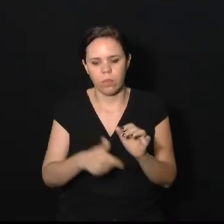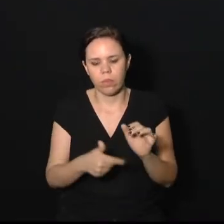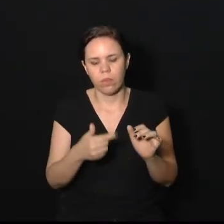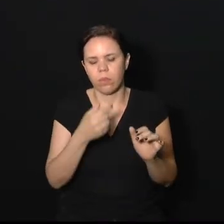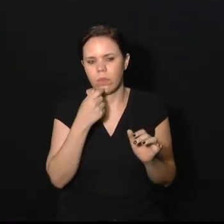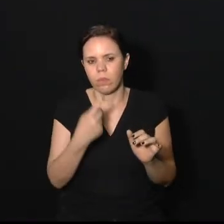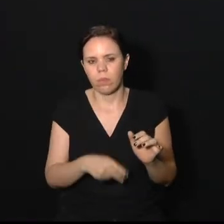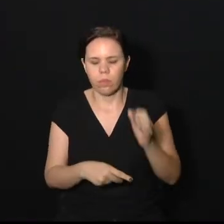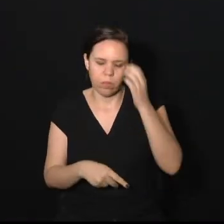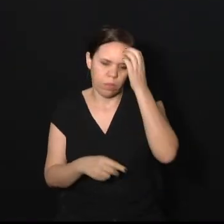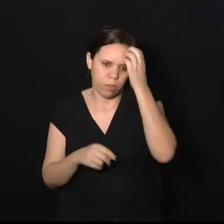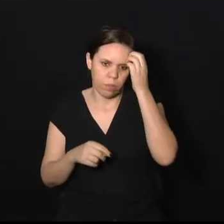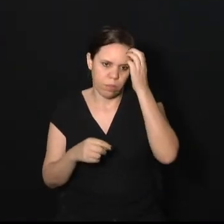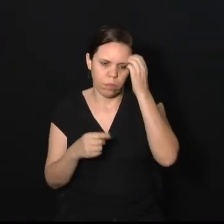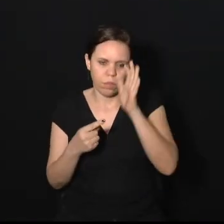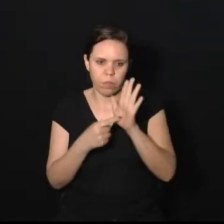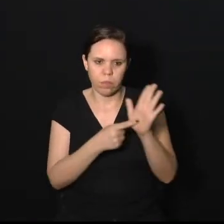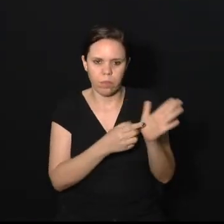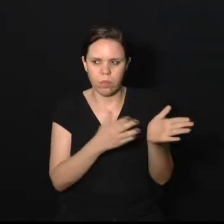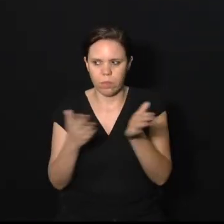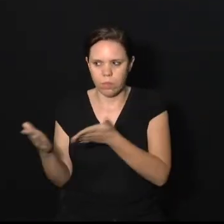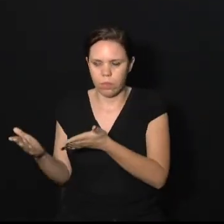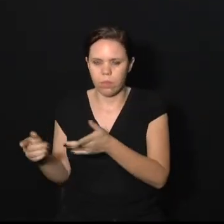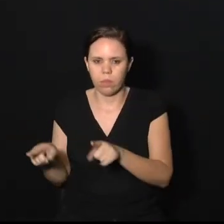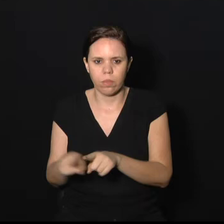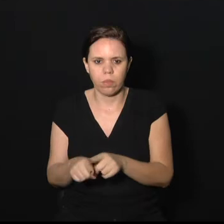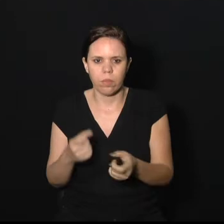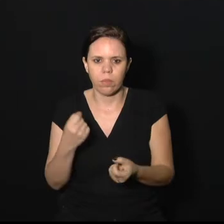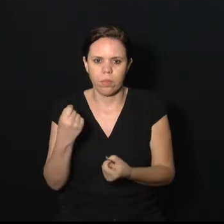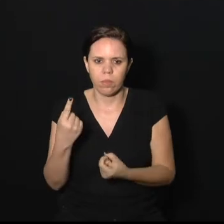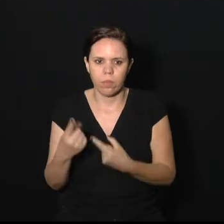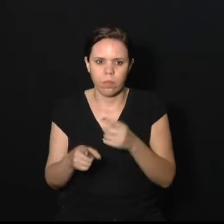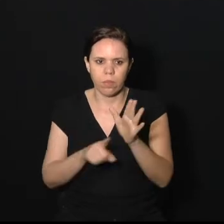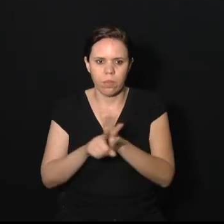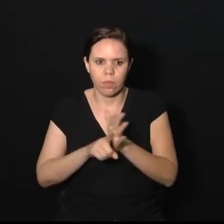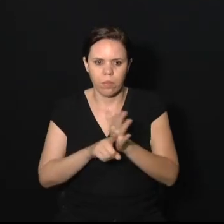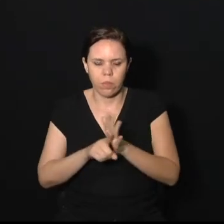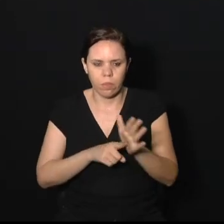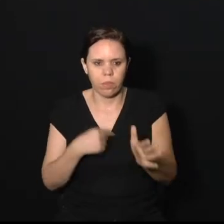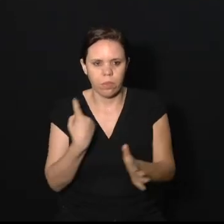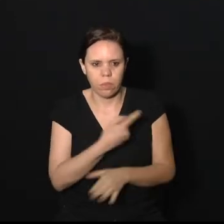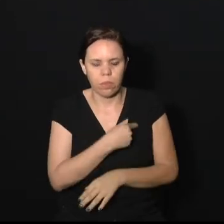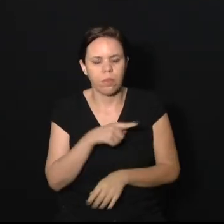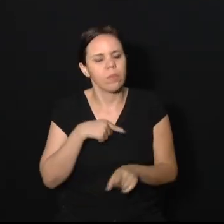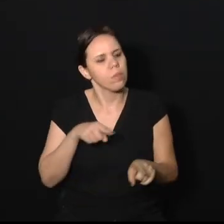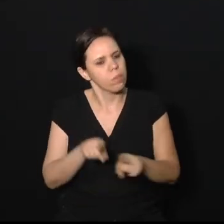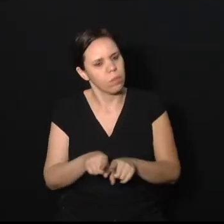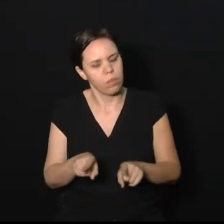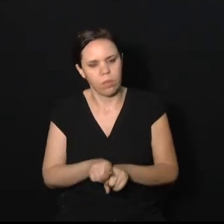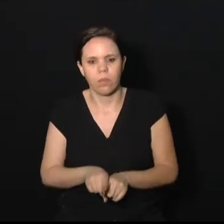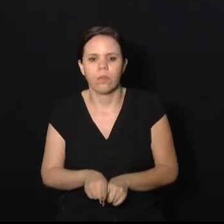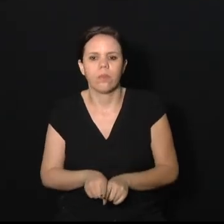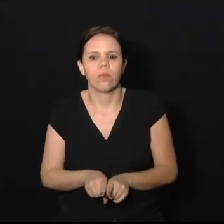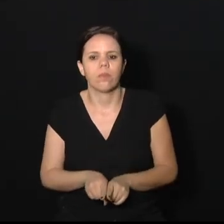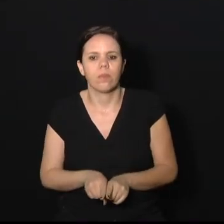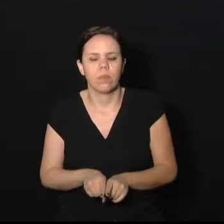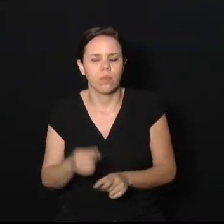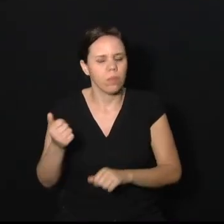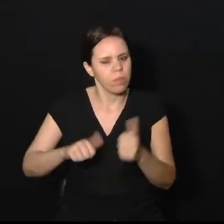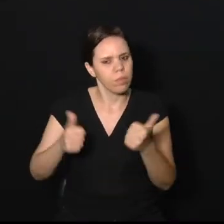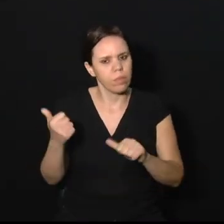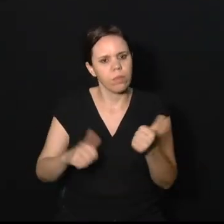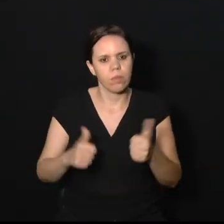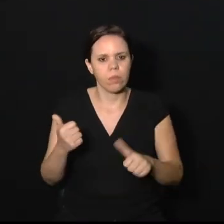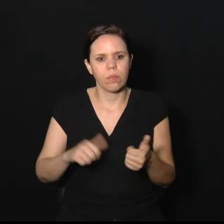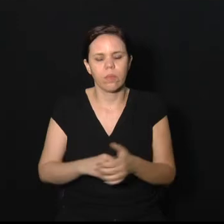E a gente mostra ao lado alguns indicadores que a gente também avalia,